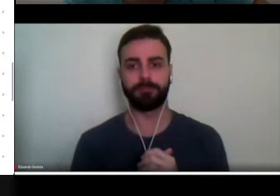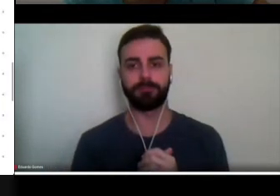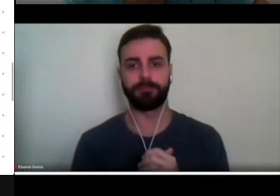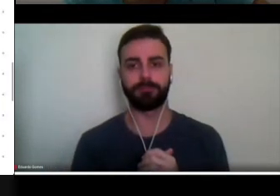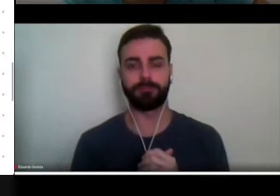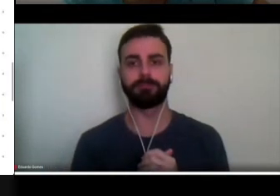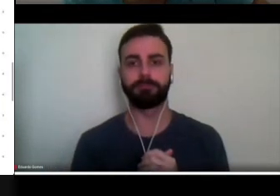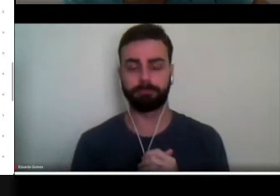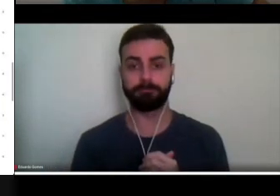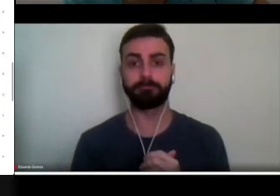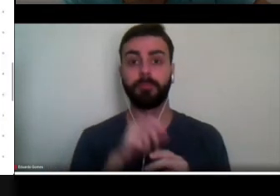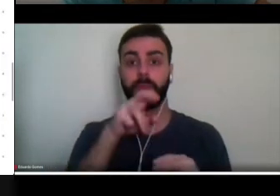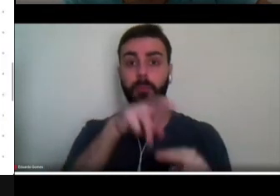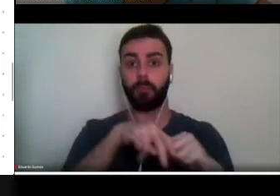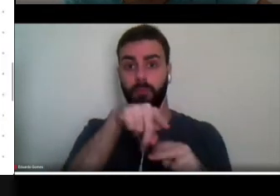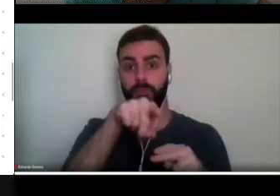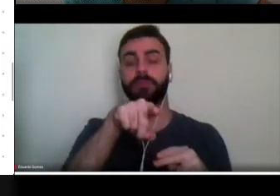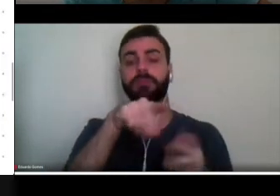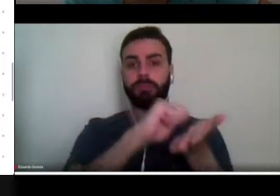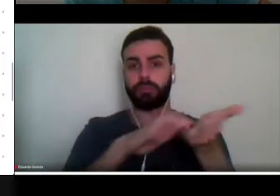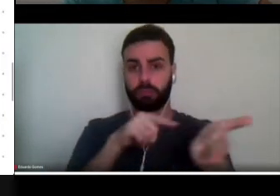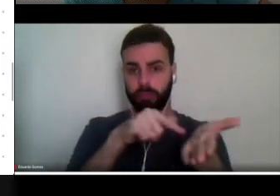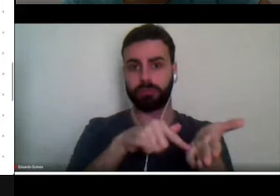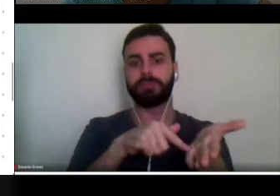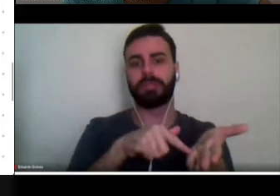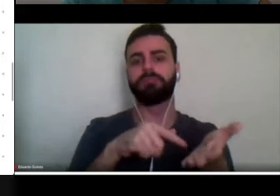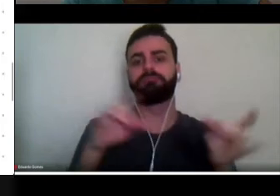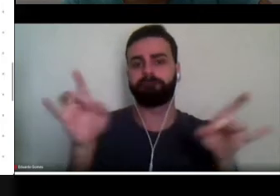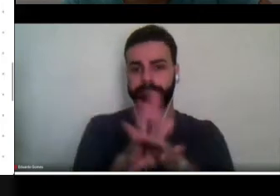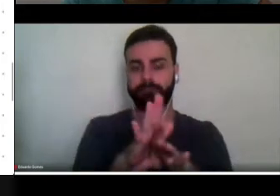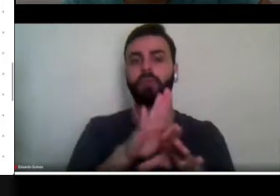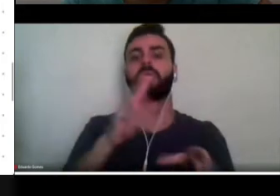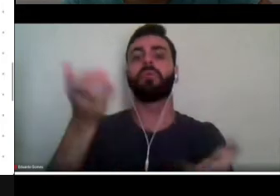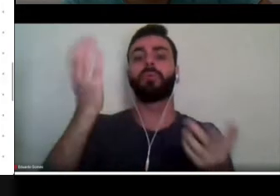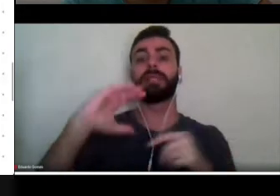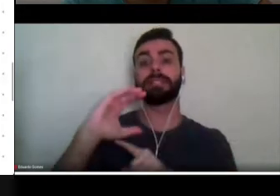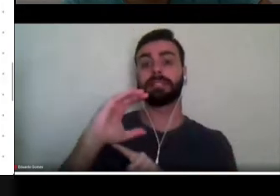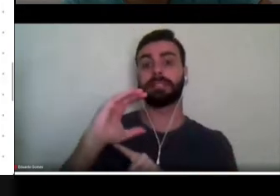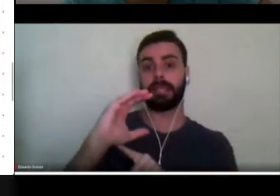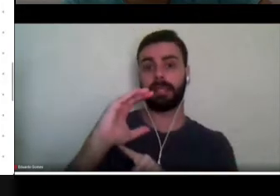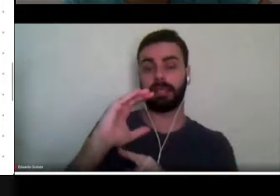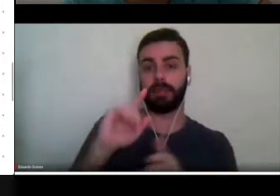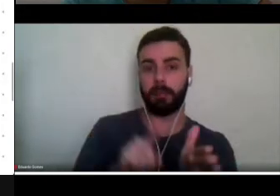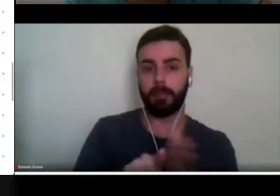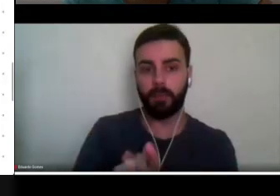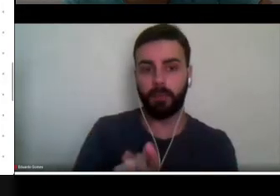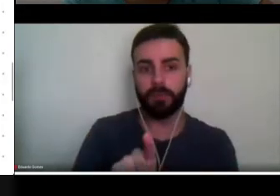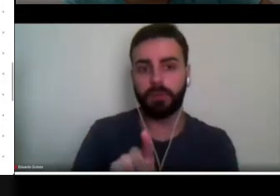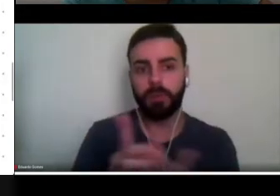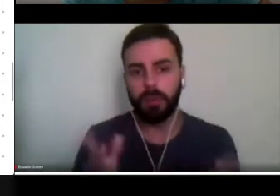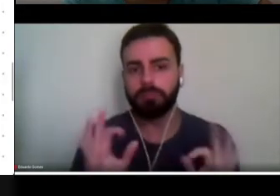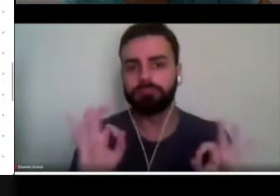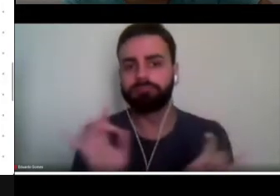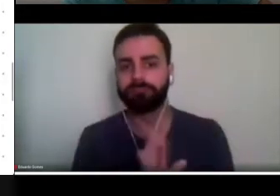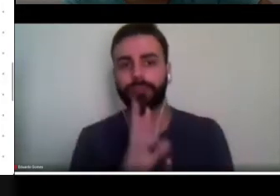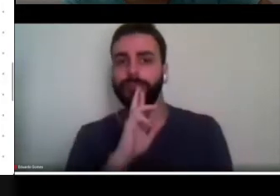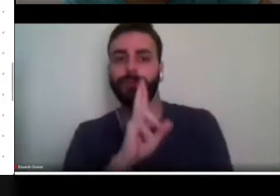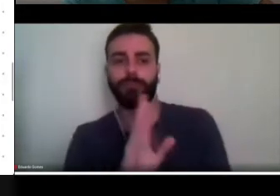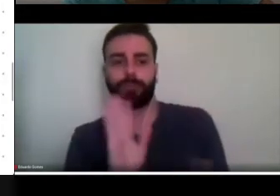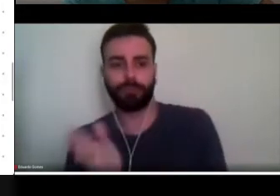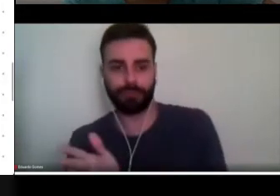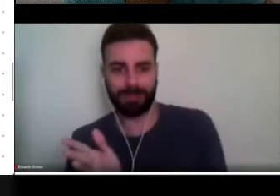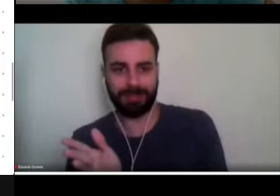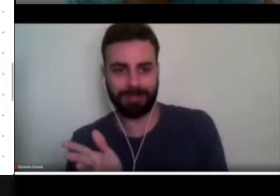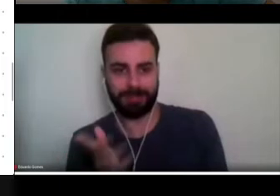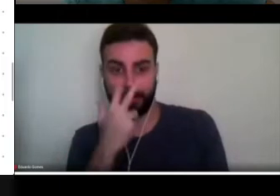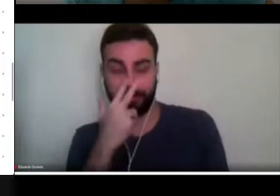isso. Aí aqui acabou que eu já respondi a letra E. Para que tempos, caso exista algum, o carro B ultrapassa o carro A.